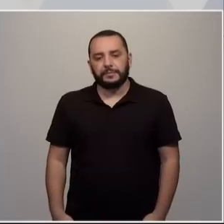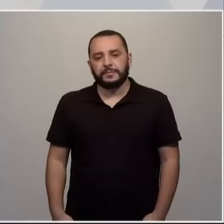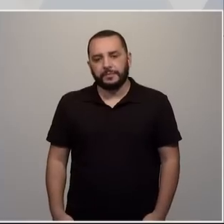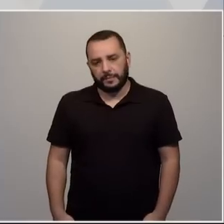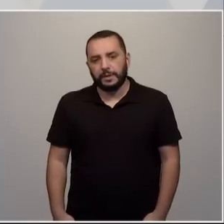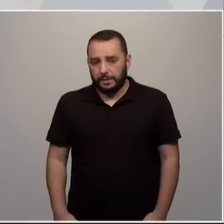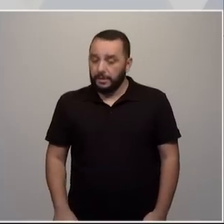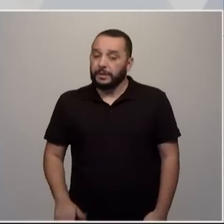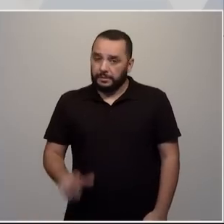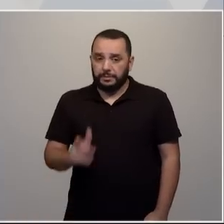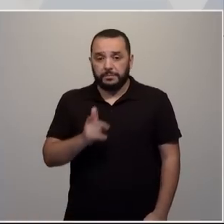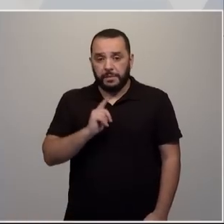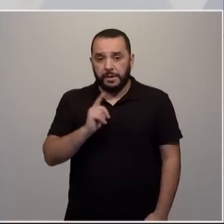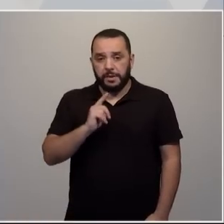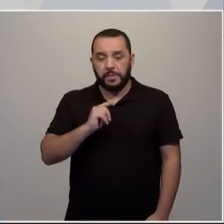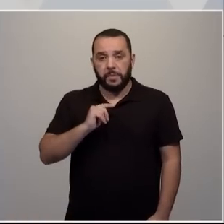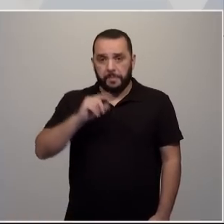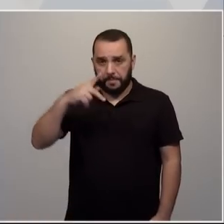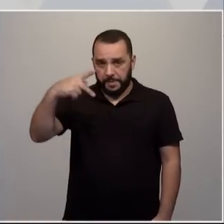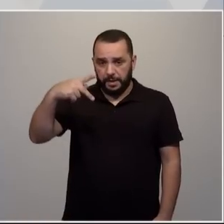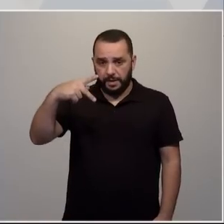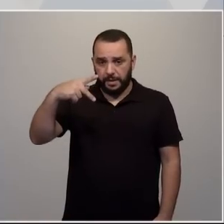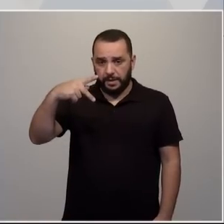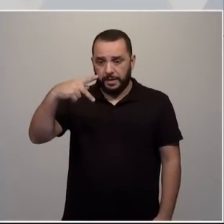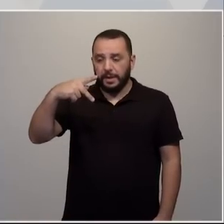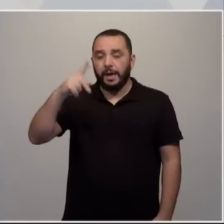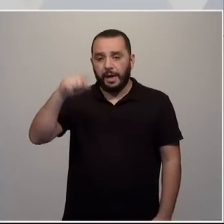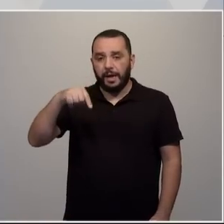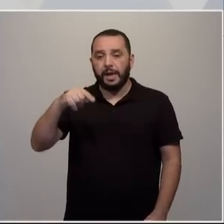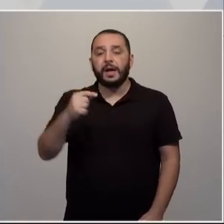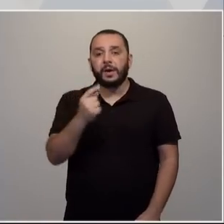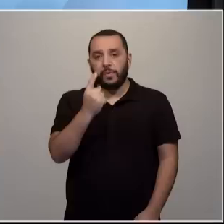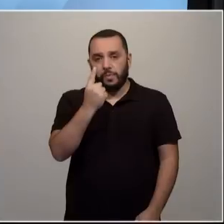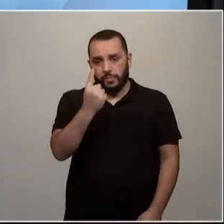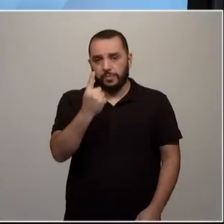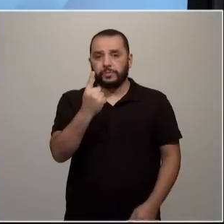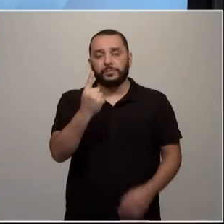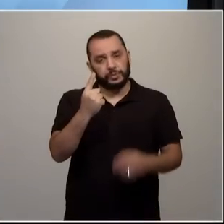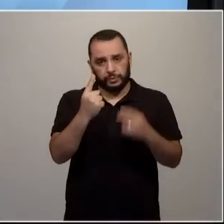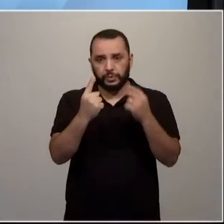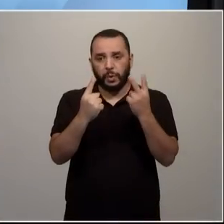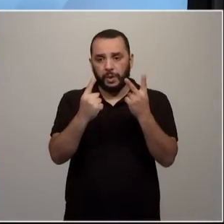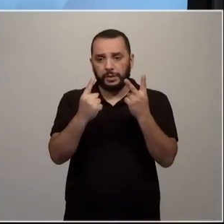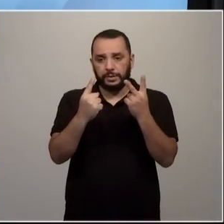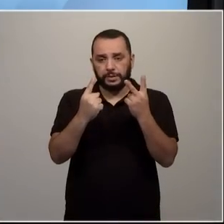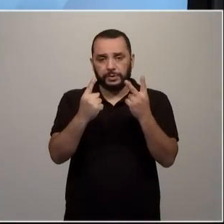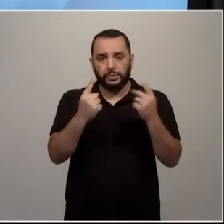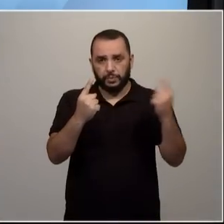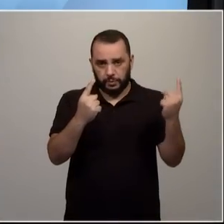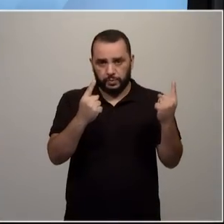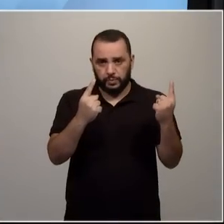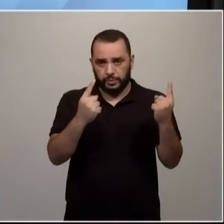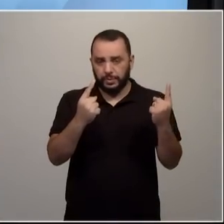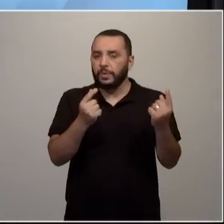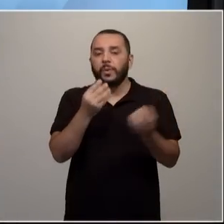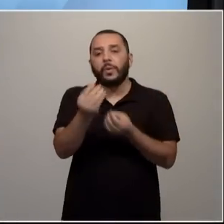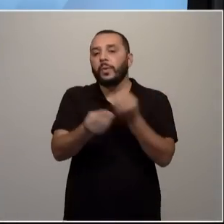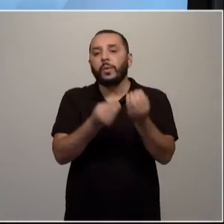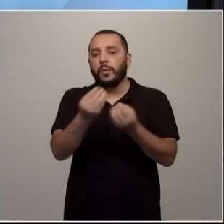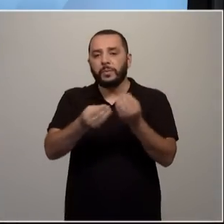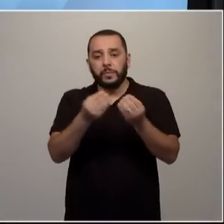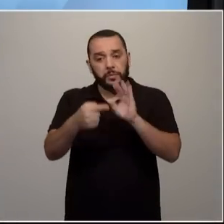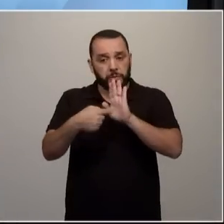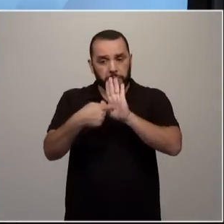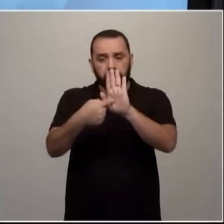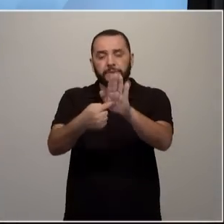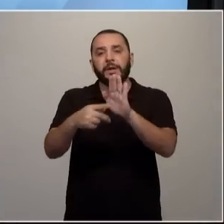E esse ponto P pode ser representado como ponto 1, 2. E eu também posso usar esse 1, 2, 1 para indicar um vetor